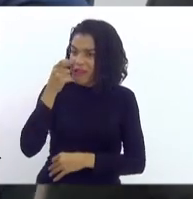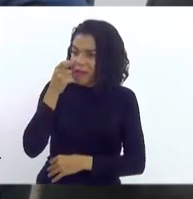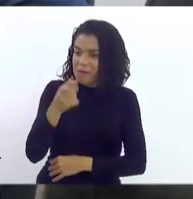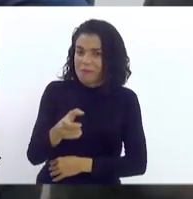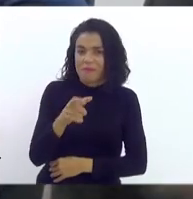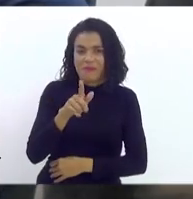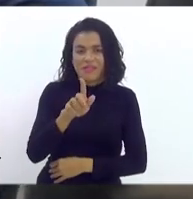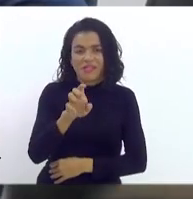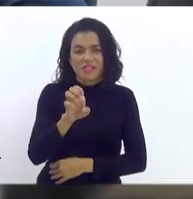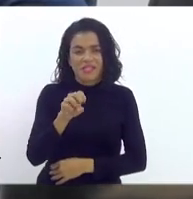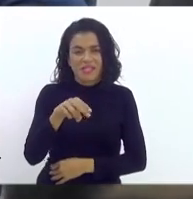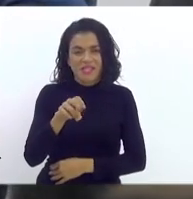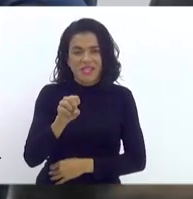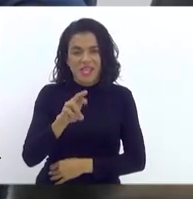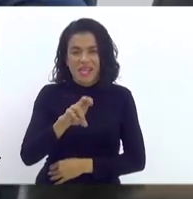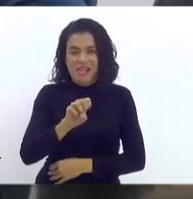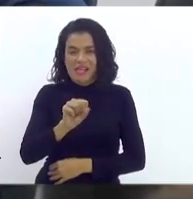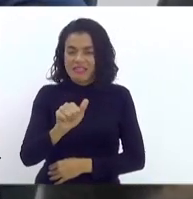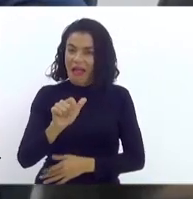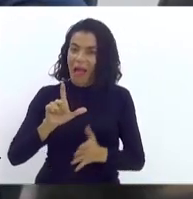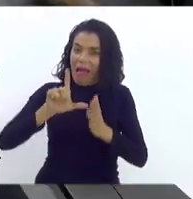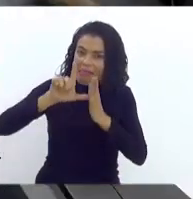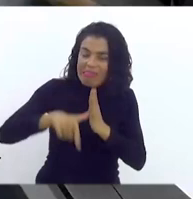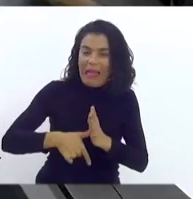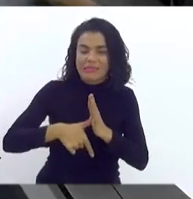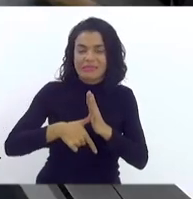Genersa ser o óbice dessa expansão, né?